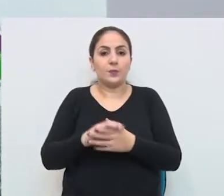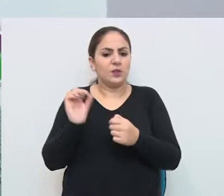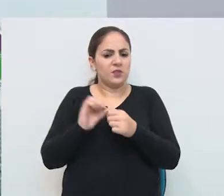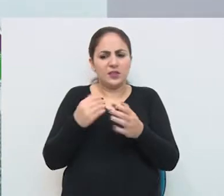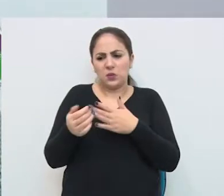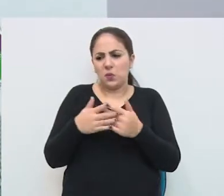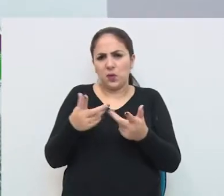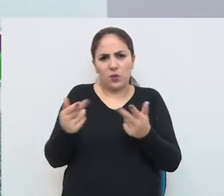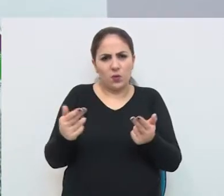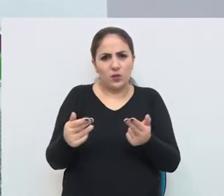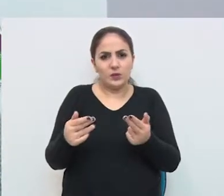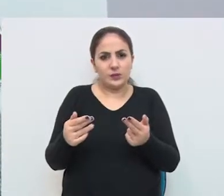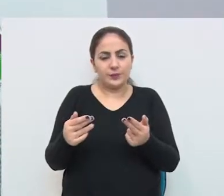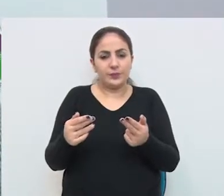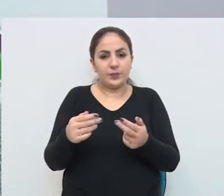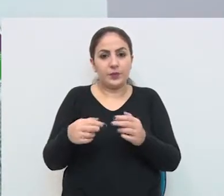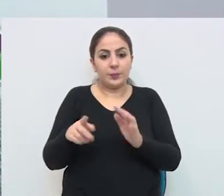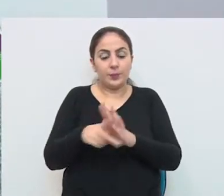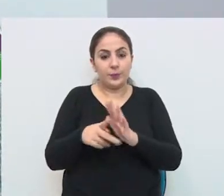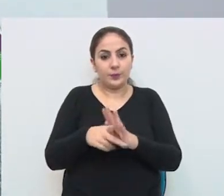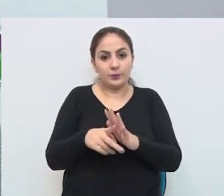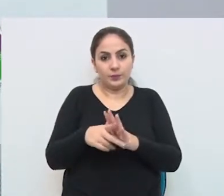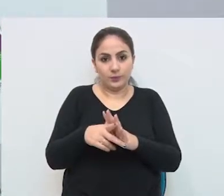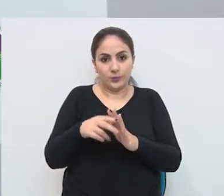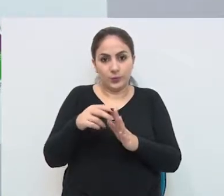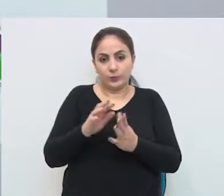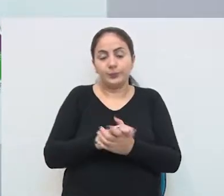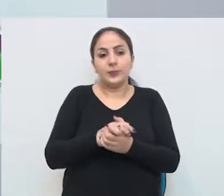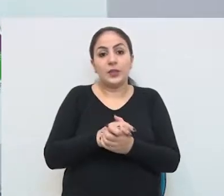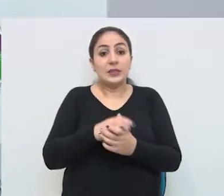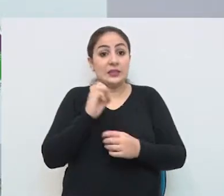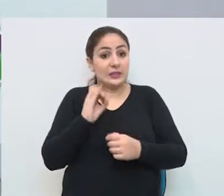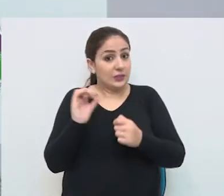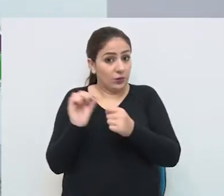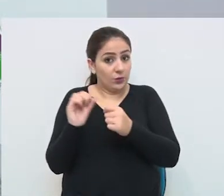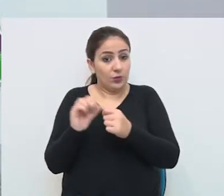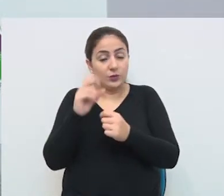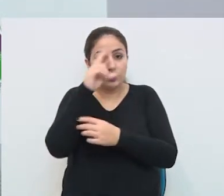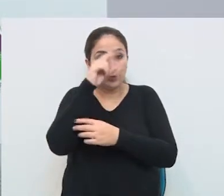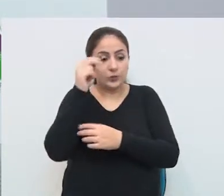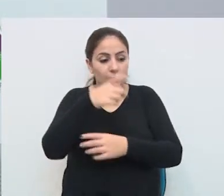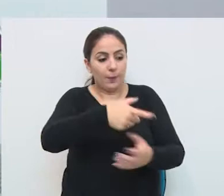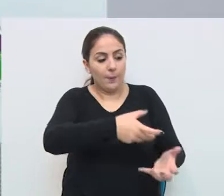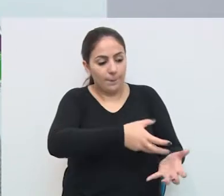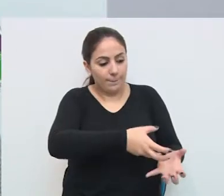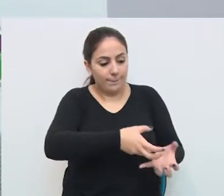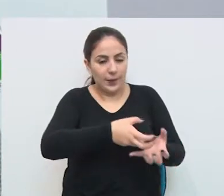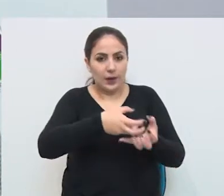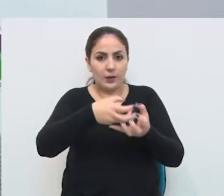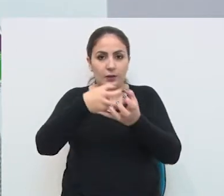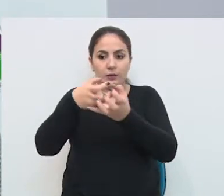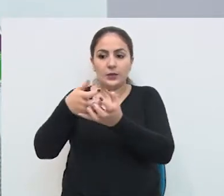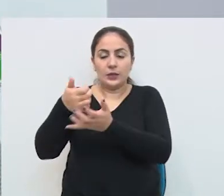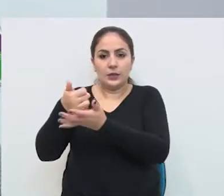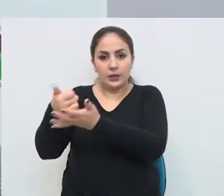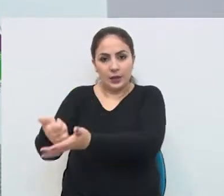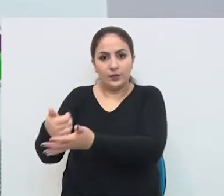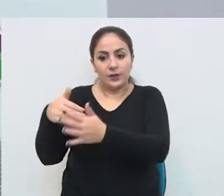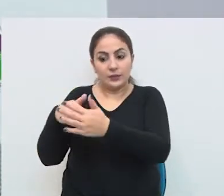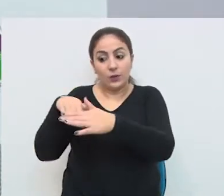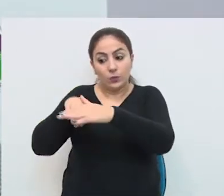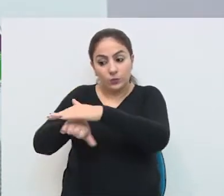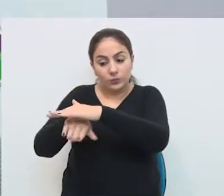o veículo o que quisesse, veículo de sua propriedade, e caso ele não faça, o município depois desse prazo, então recolhe o veículo para